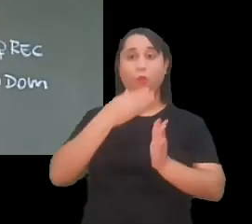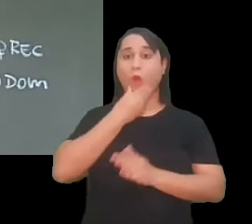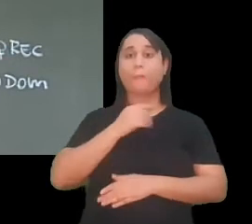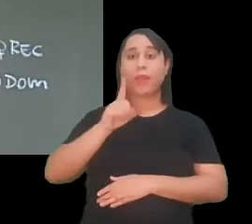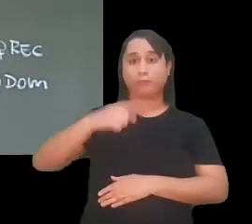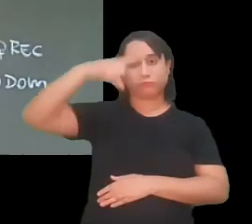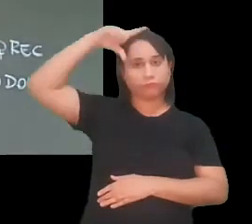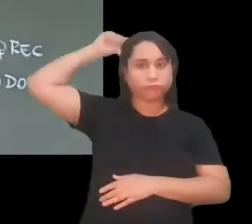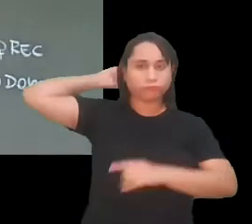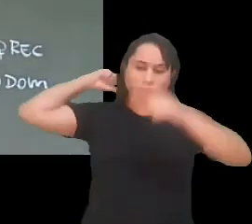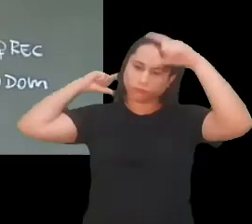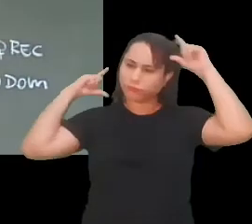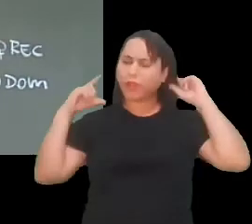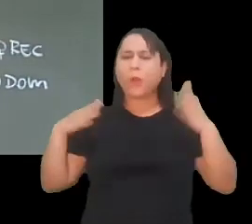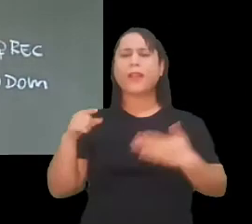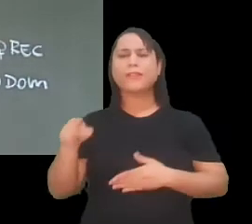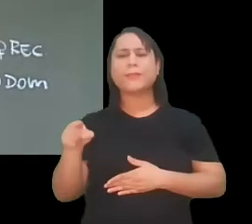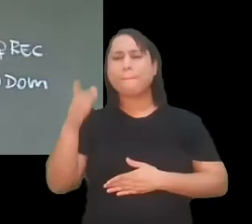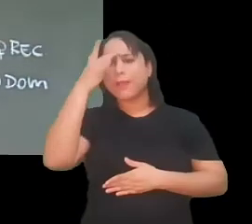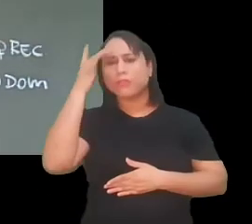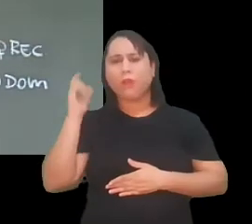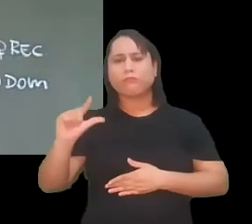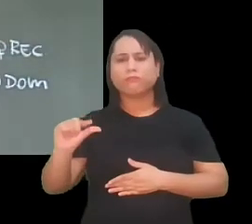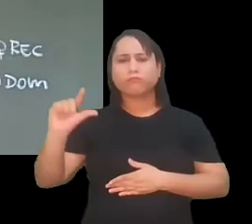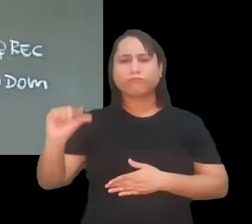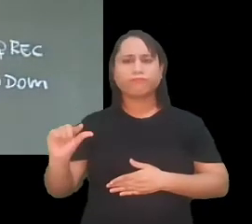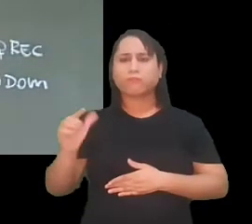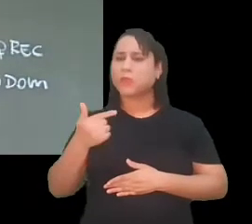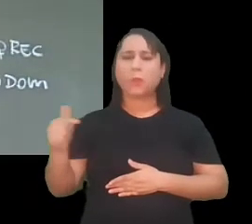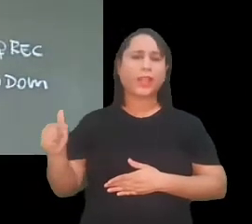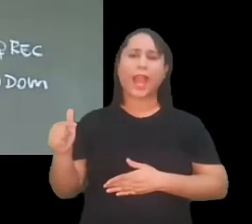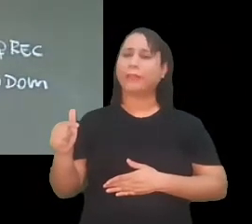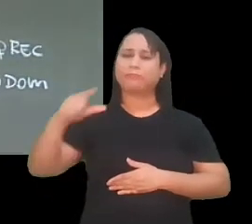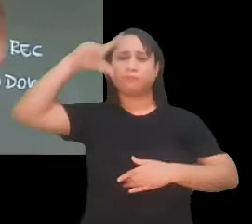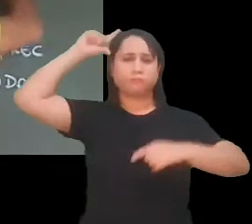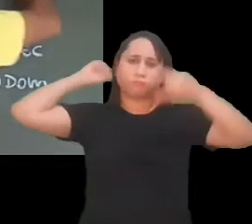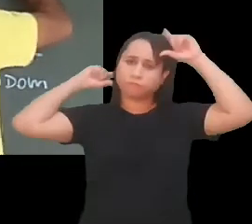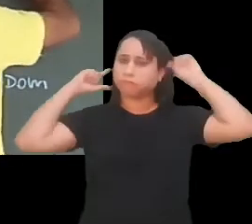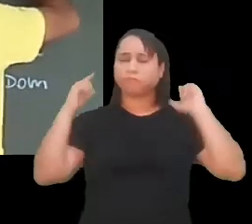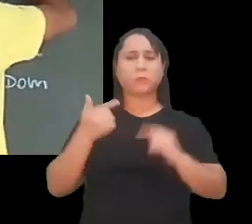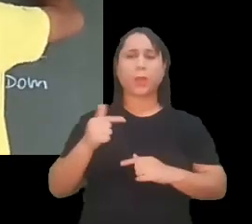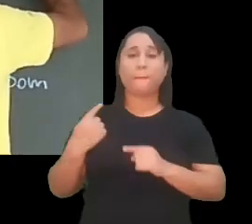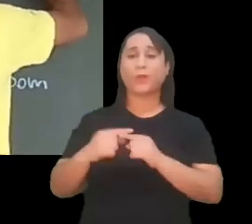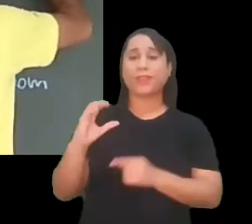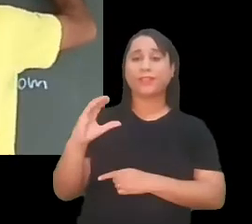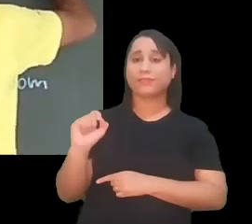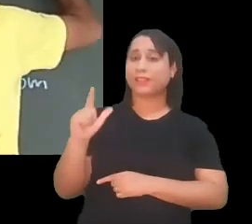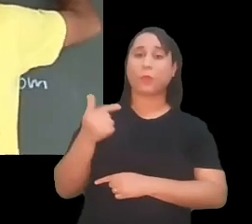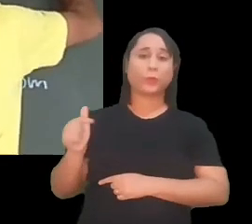Czinho, ele não tem a característica da calvície por não ter o Czão e ele vai ser não calvo.